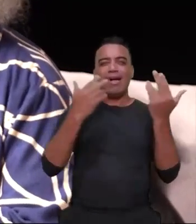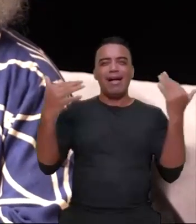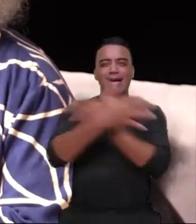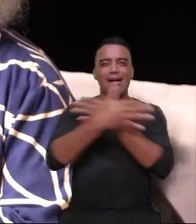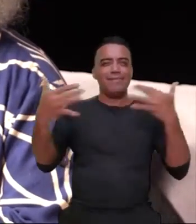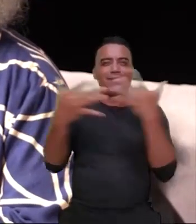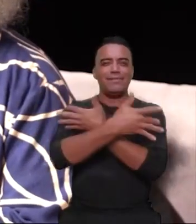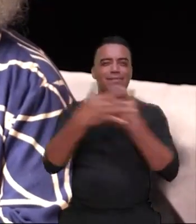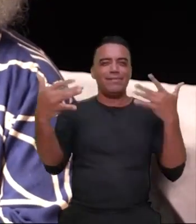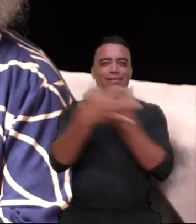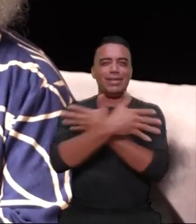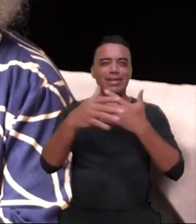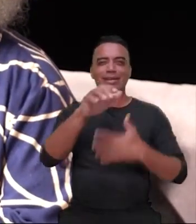Avenida